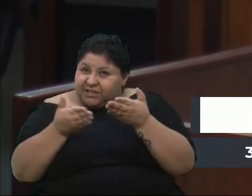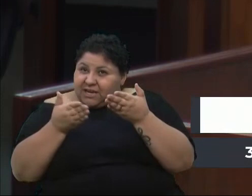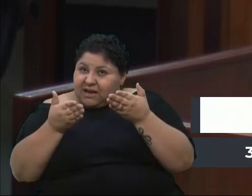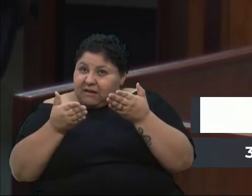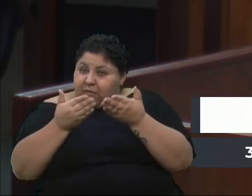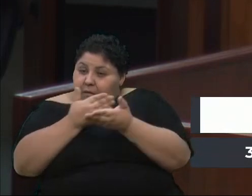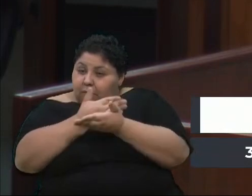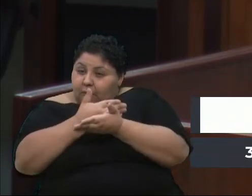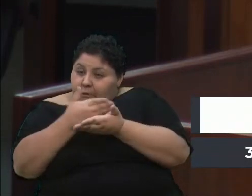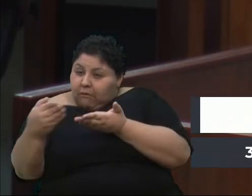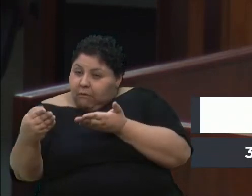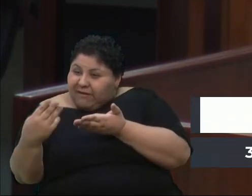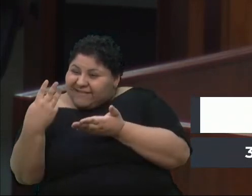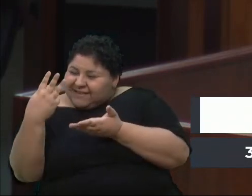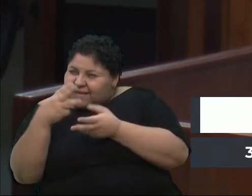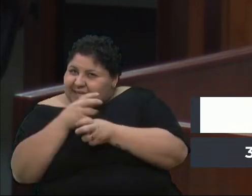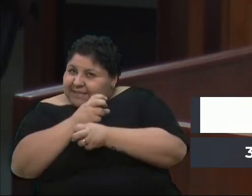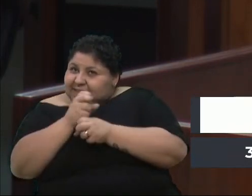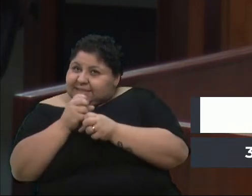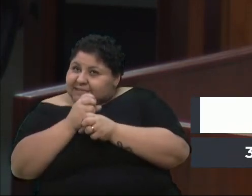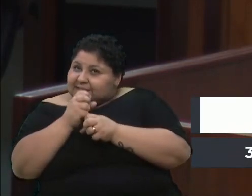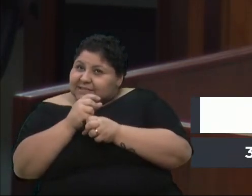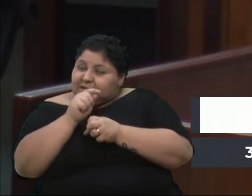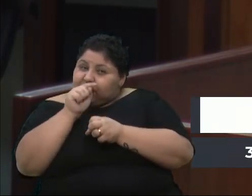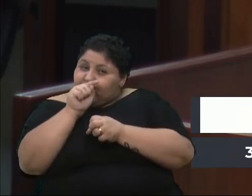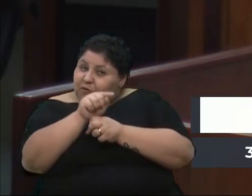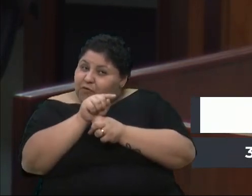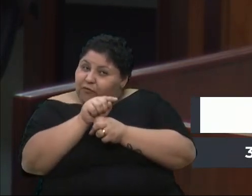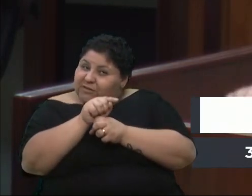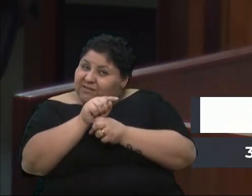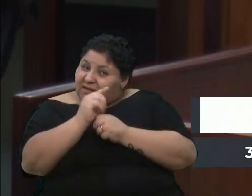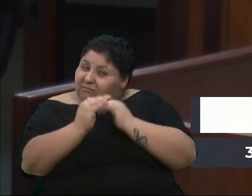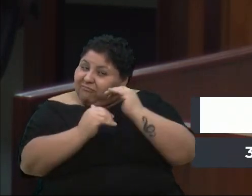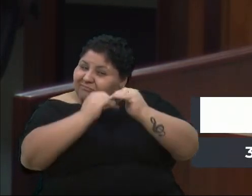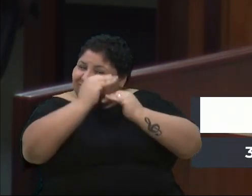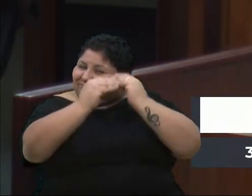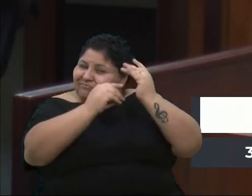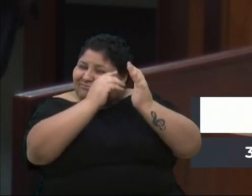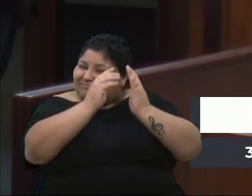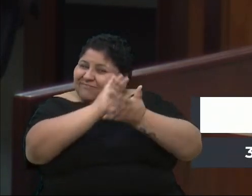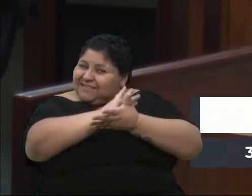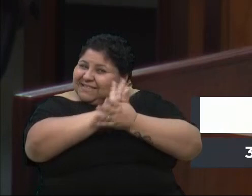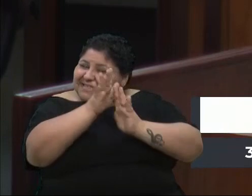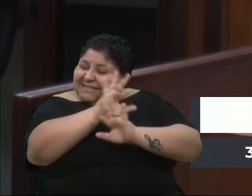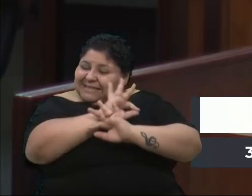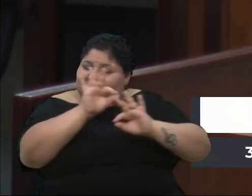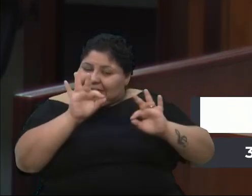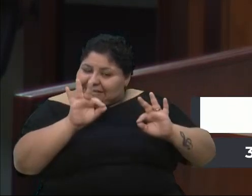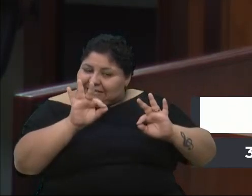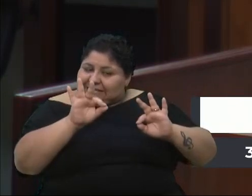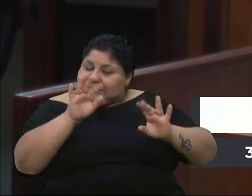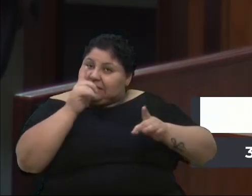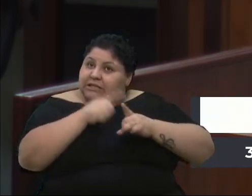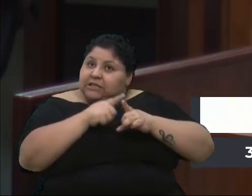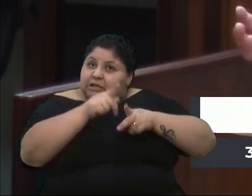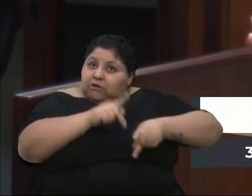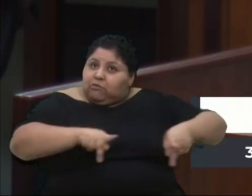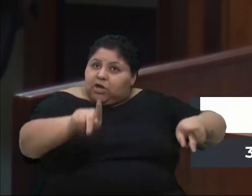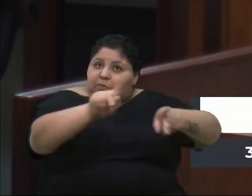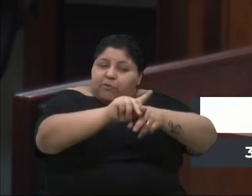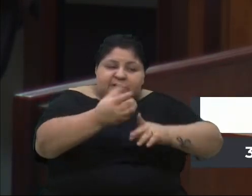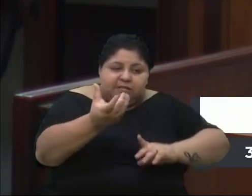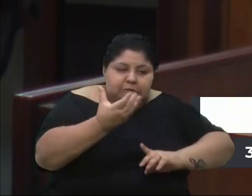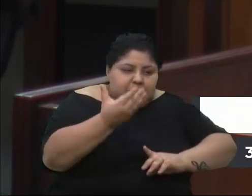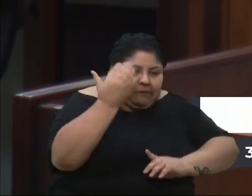anos e você não vê evolução, porque a população ela não quer